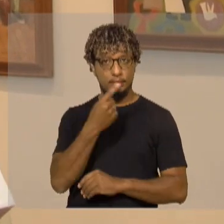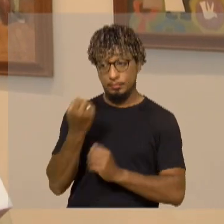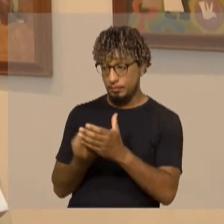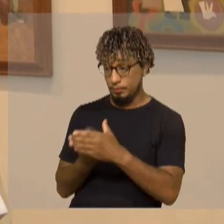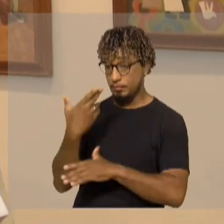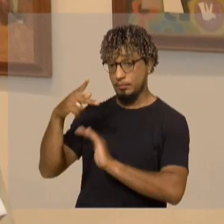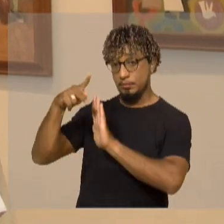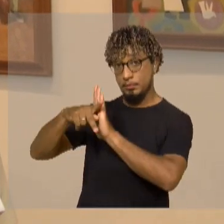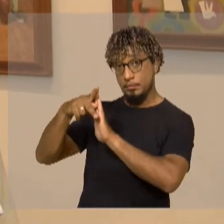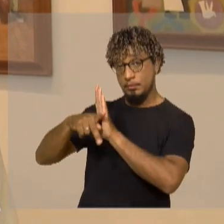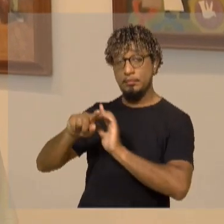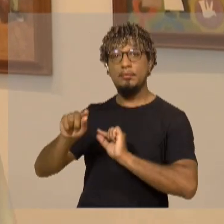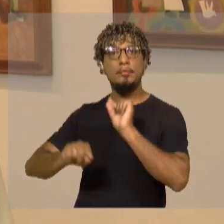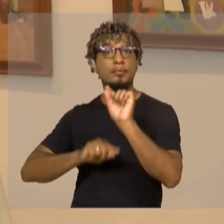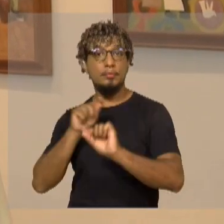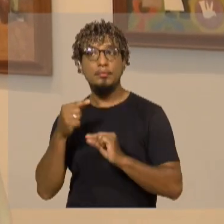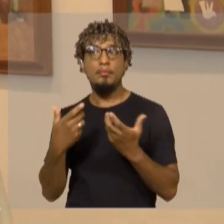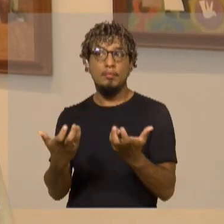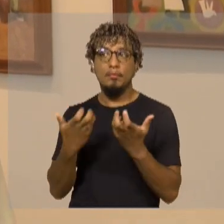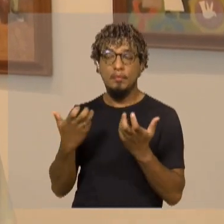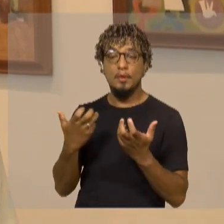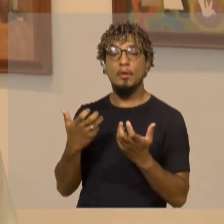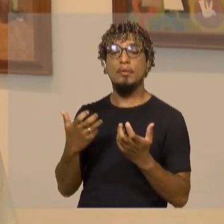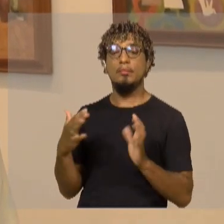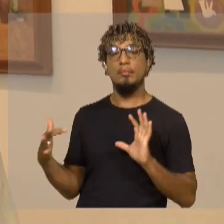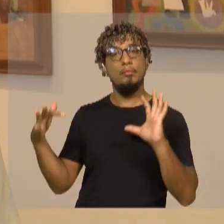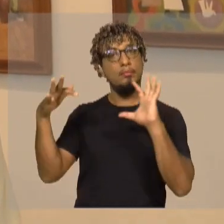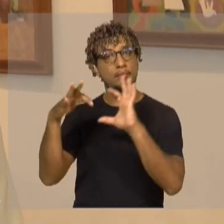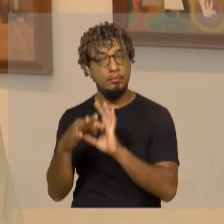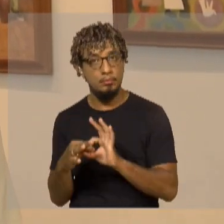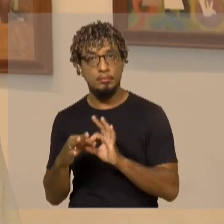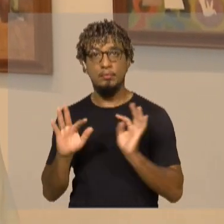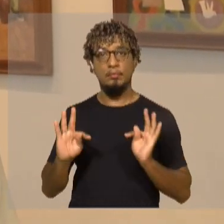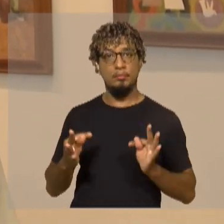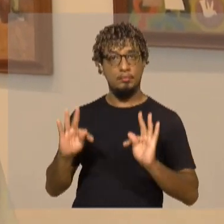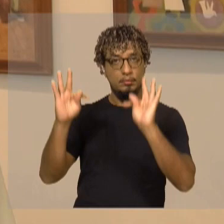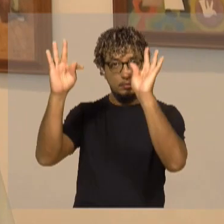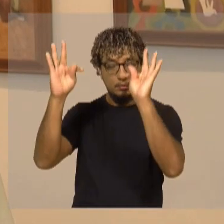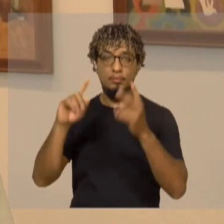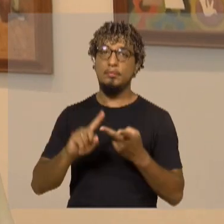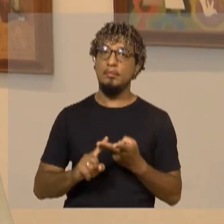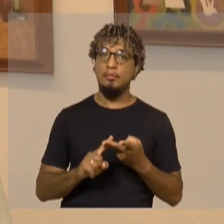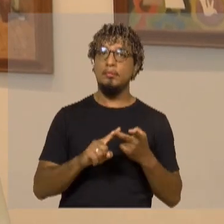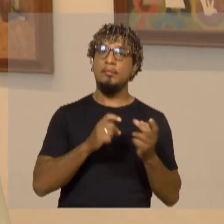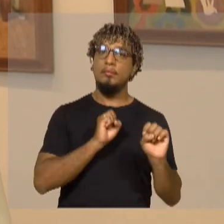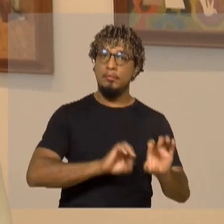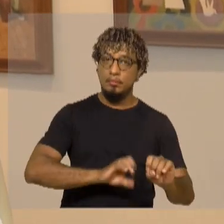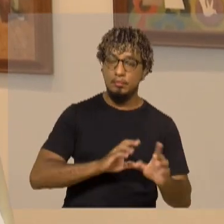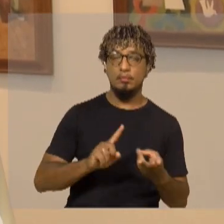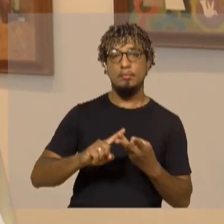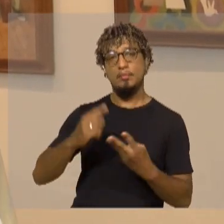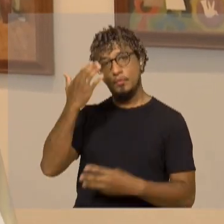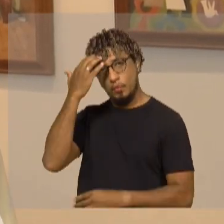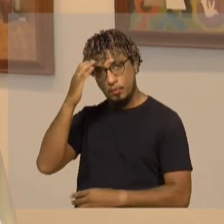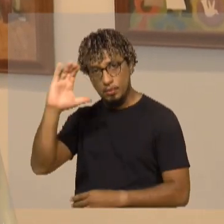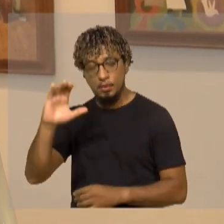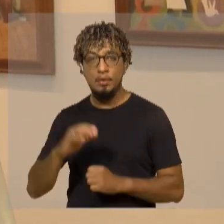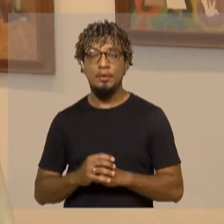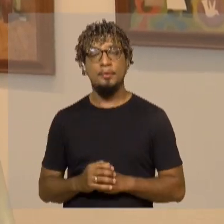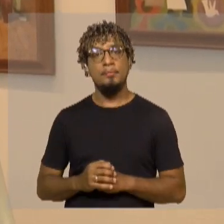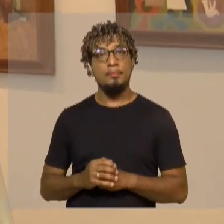projeto buscando fazer uma associação entre tecnologia, educação, cultura